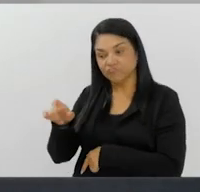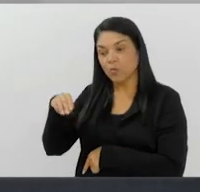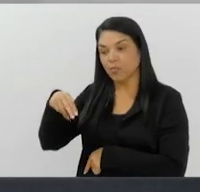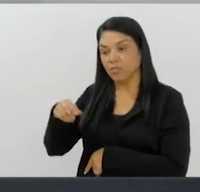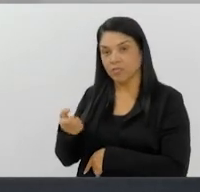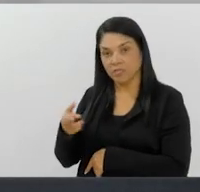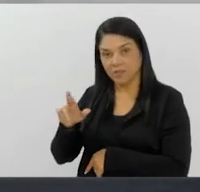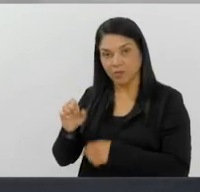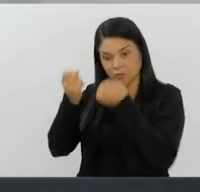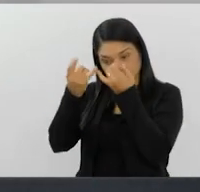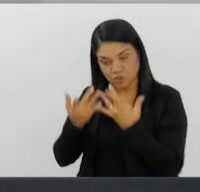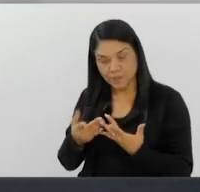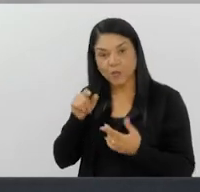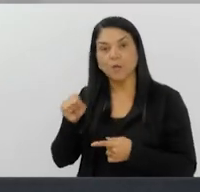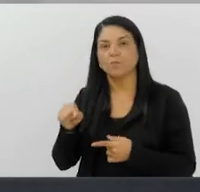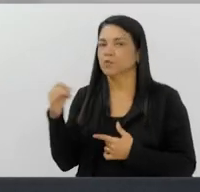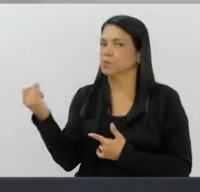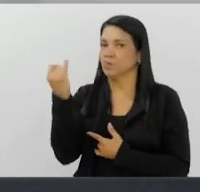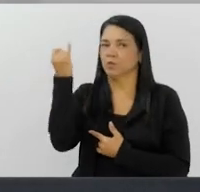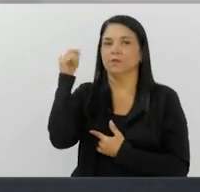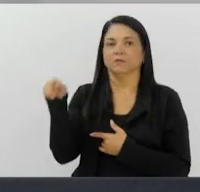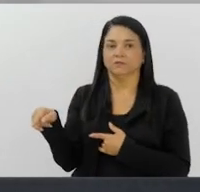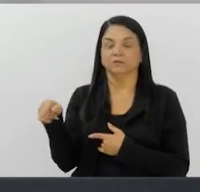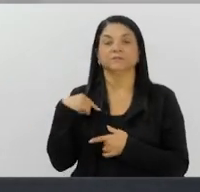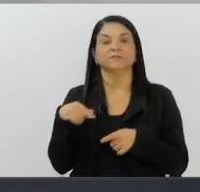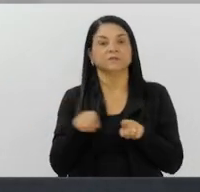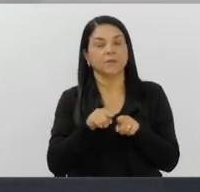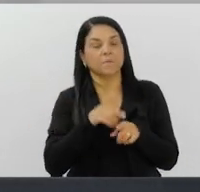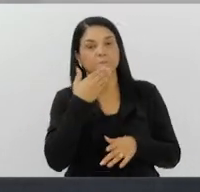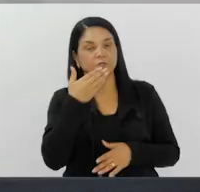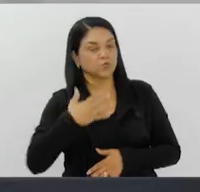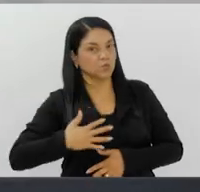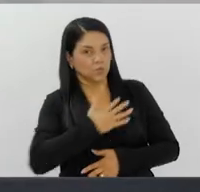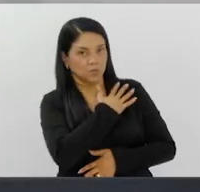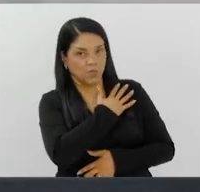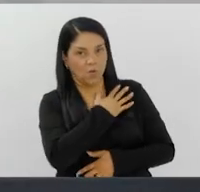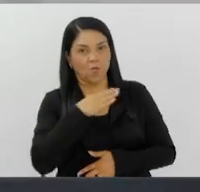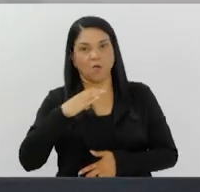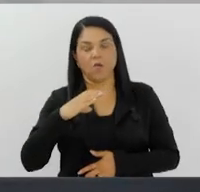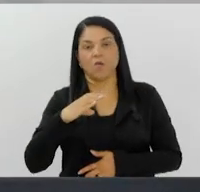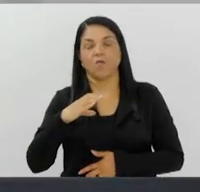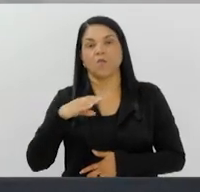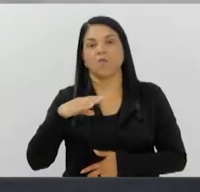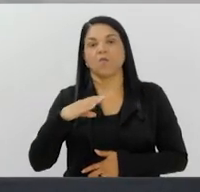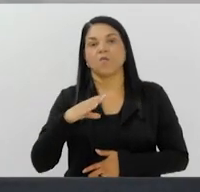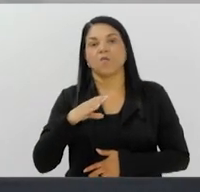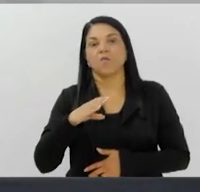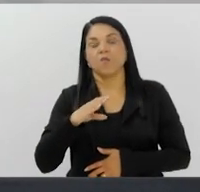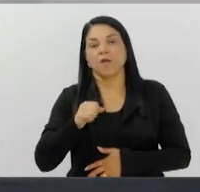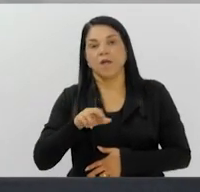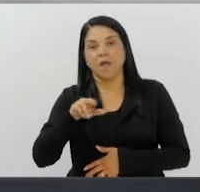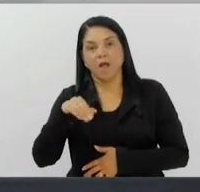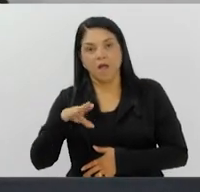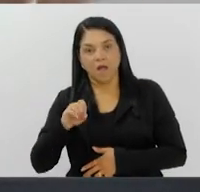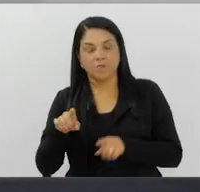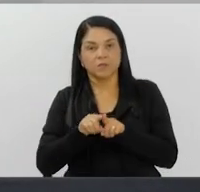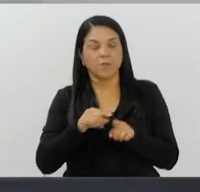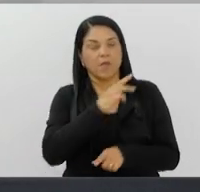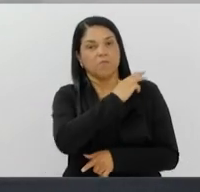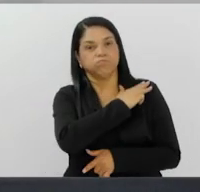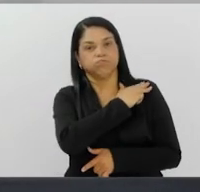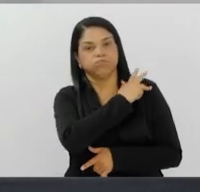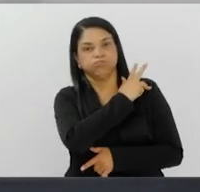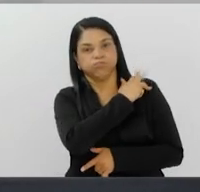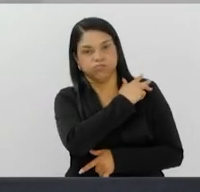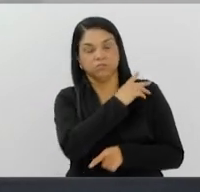pedi aqui pra Major agdan nosso Coronel Carmo aqui também se for possível né a gente vai continuar produzindo esse debate até